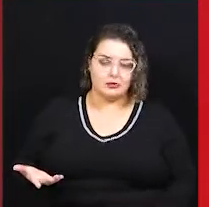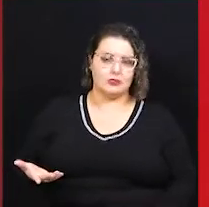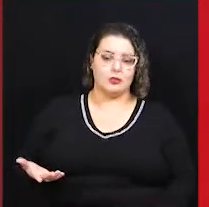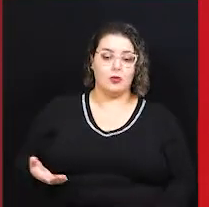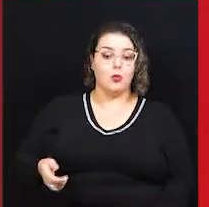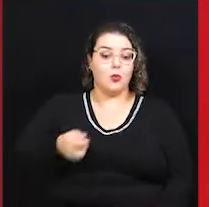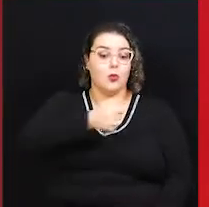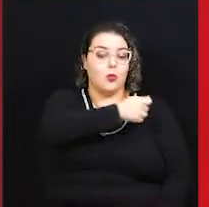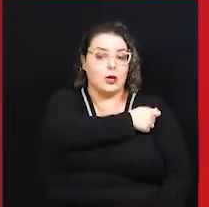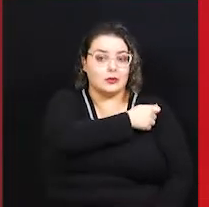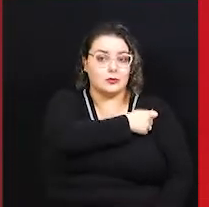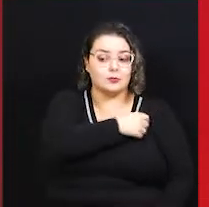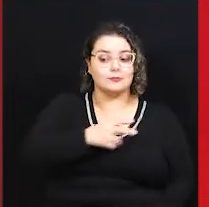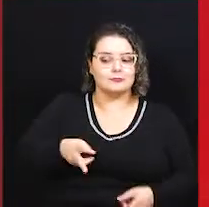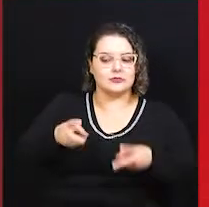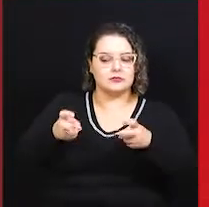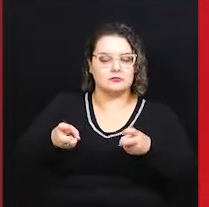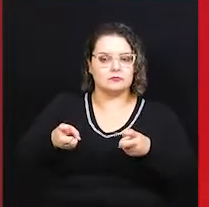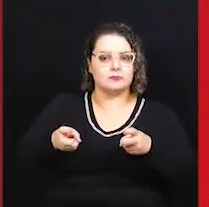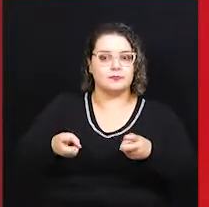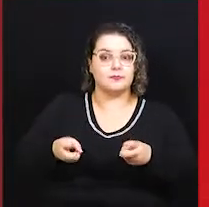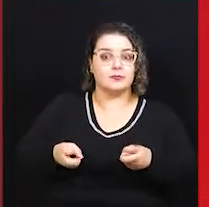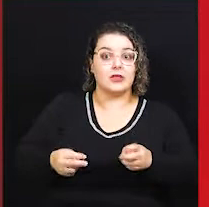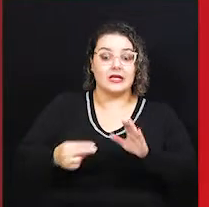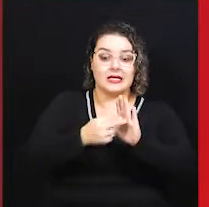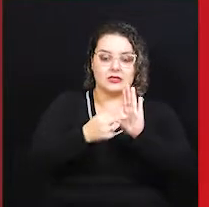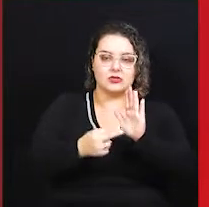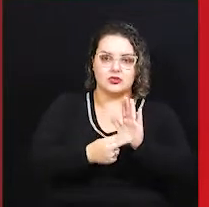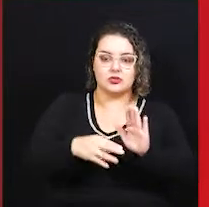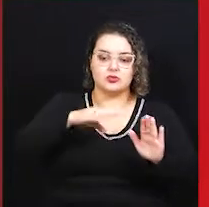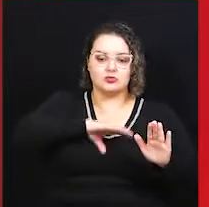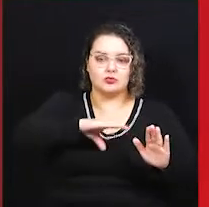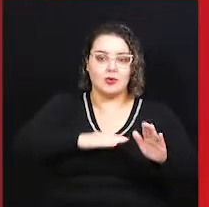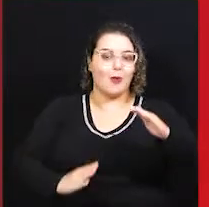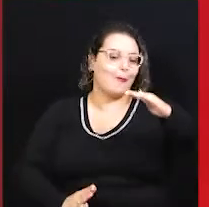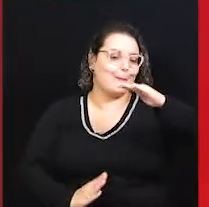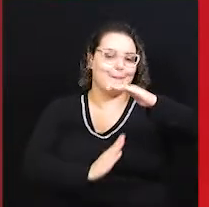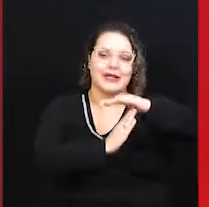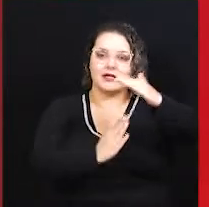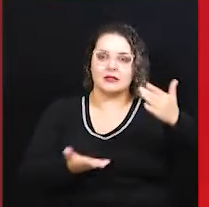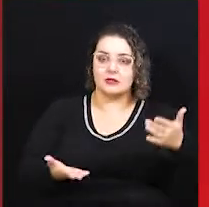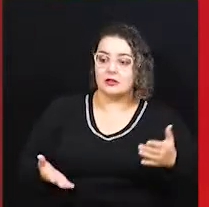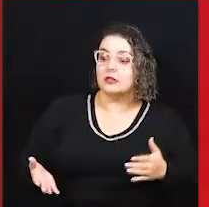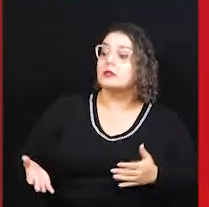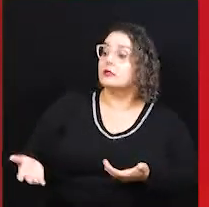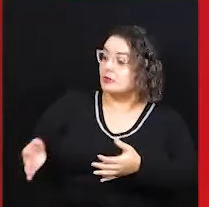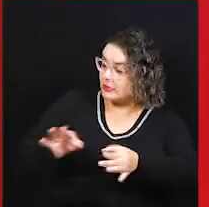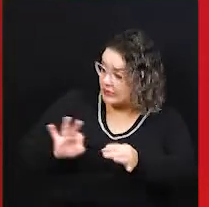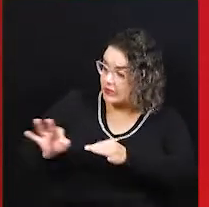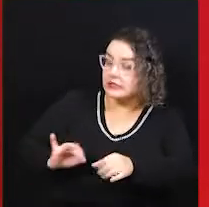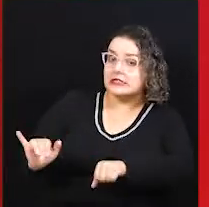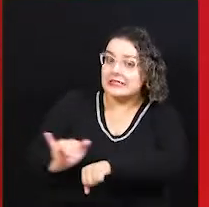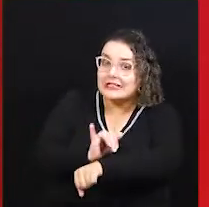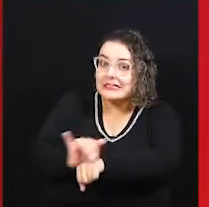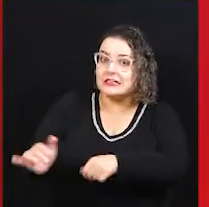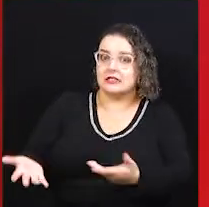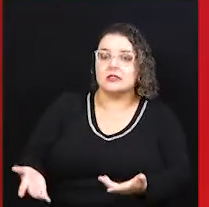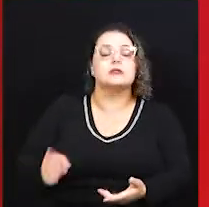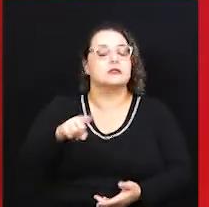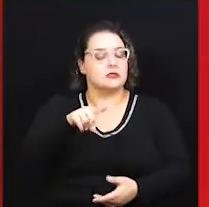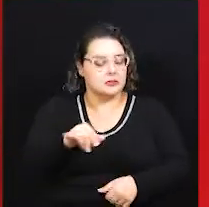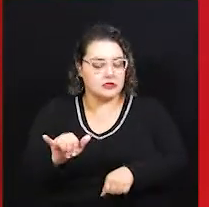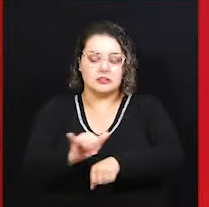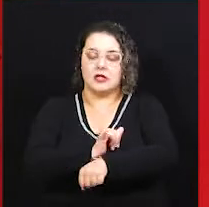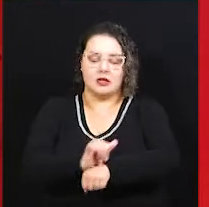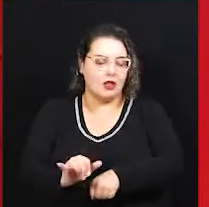que perceber que o peso que tem a nota de português é um peso máximo. Então o aluno tem que ser estratégico. Tem que ser estratégico. Sem dúvida. Tem que